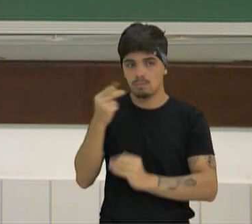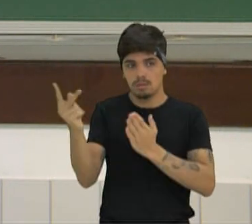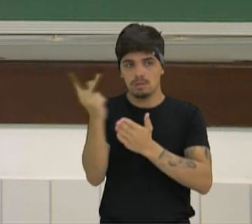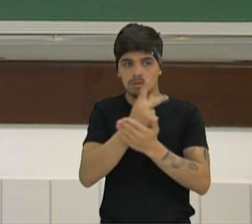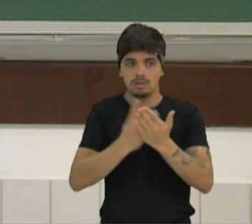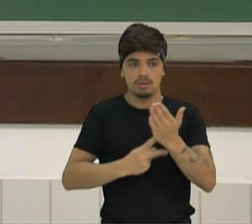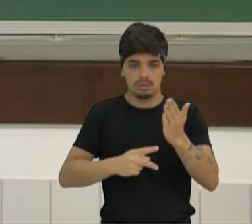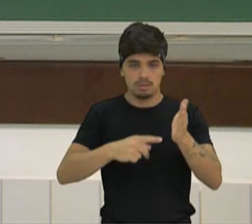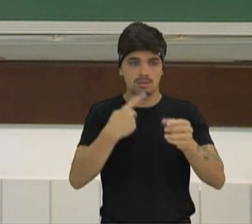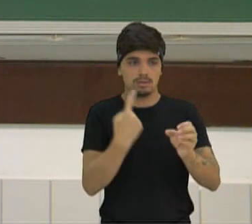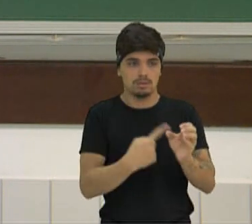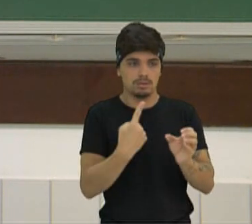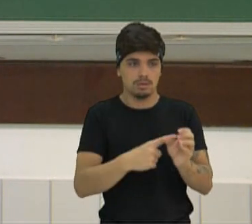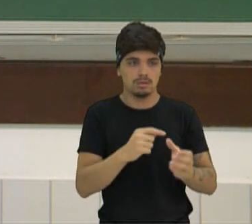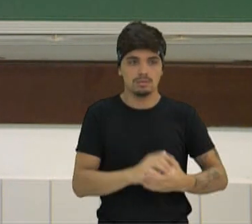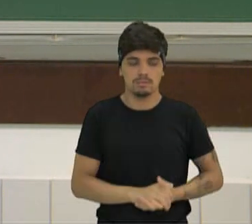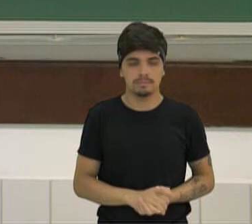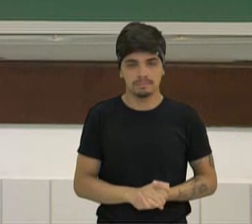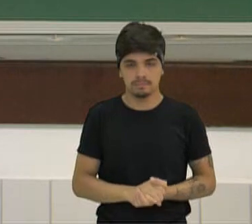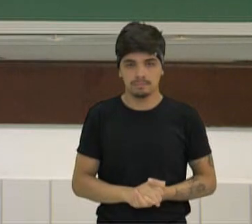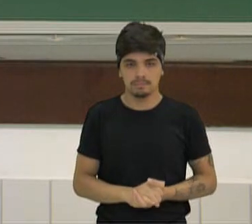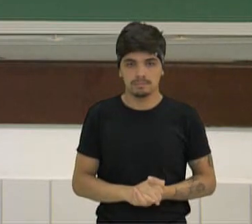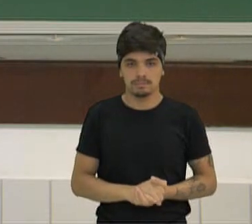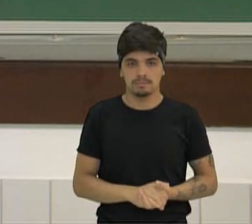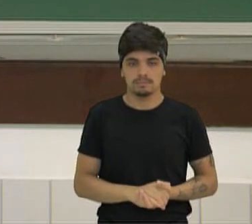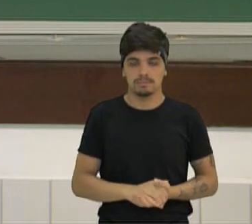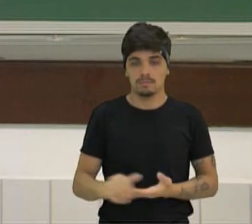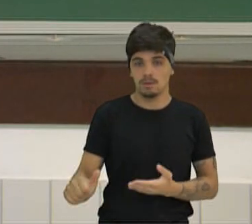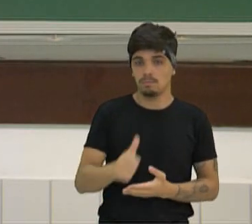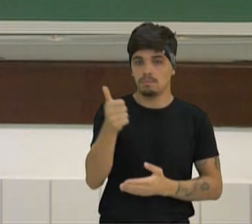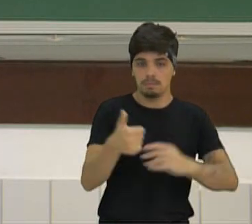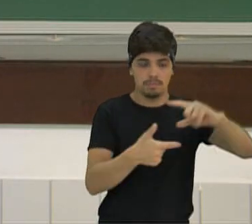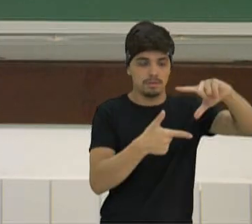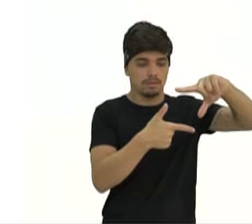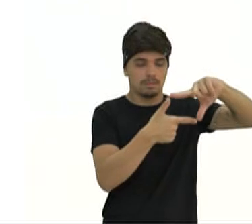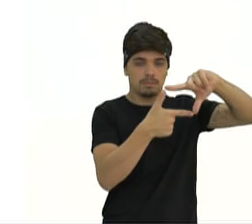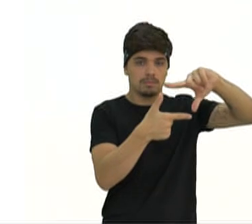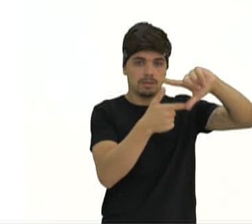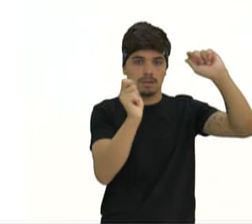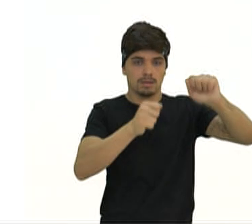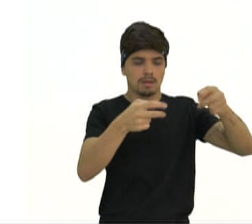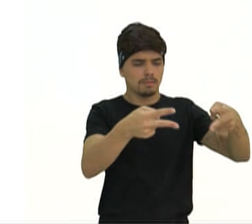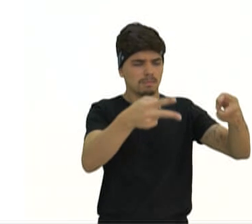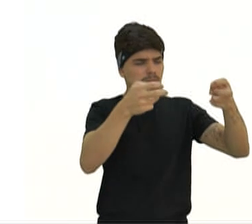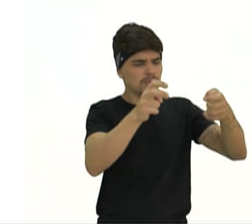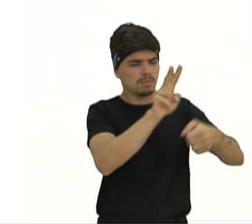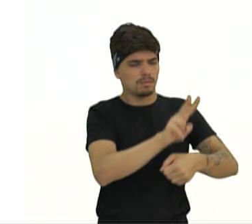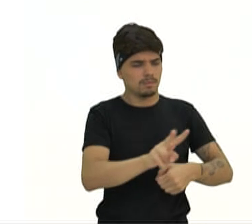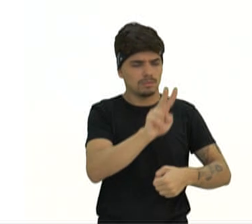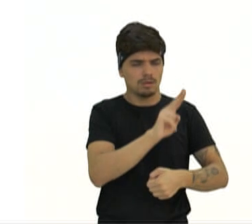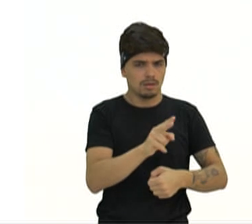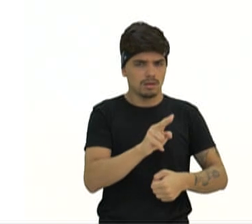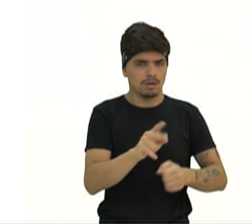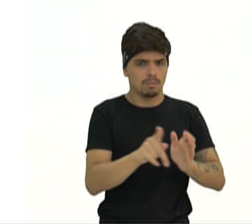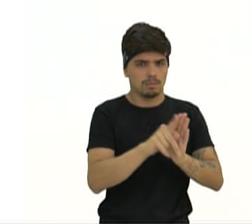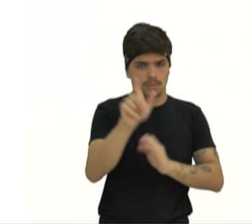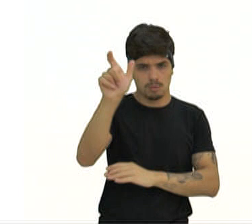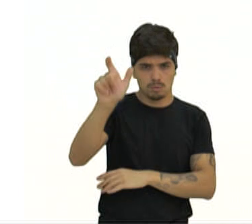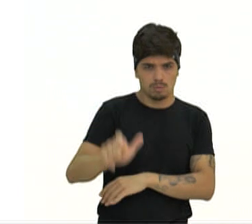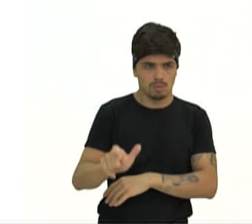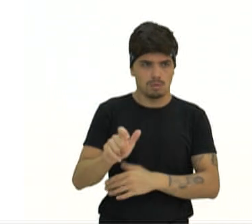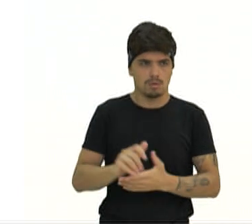uma cidade Vamos ler a tirinha na primeira tirinha gente consegue visualizar o Stephen